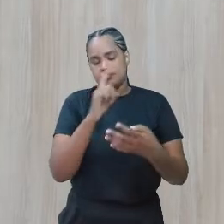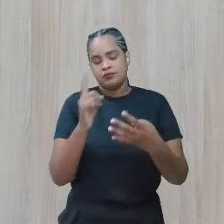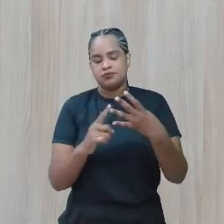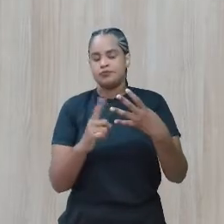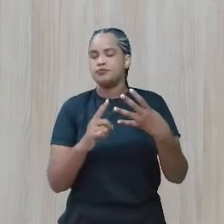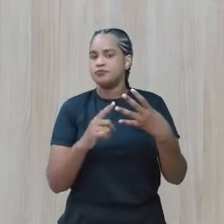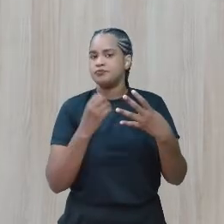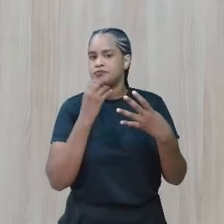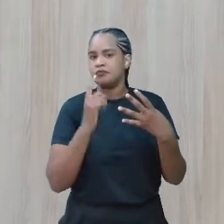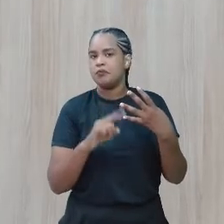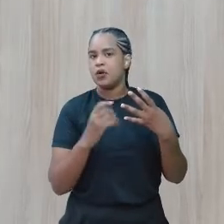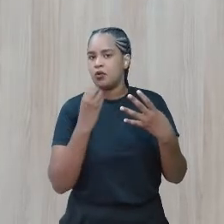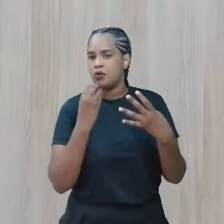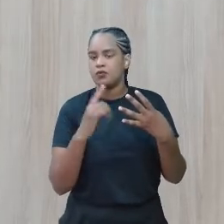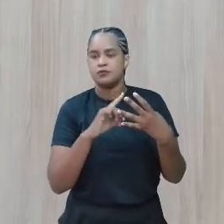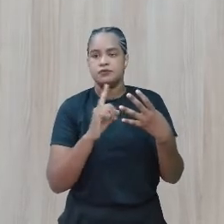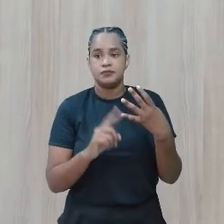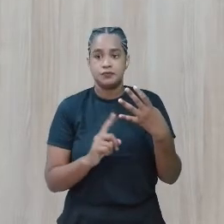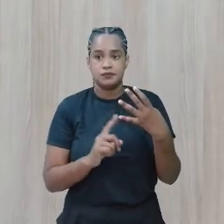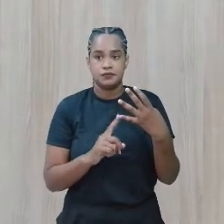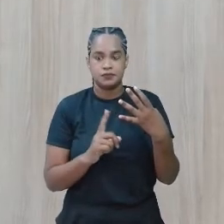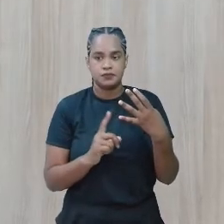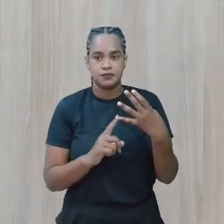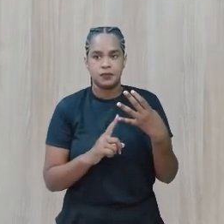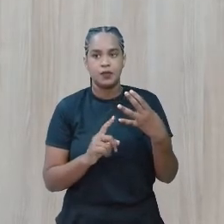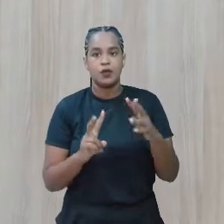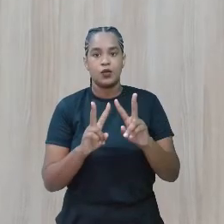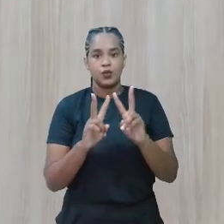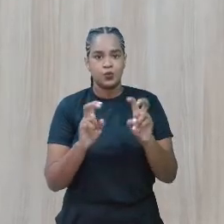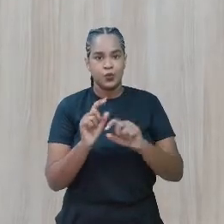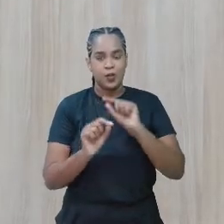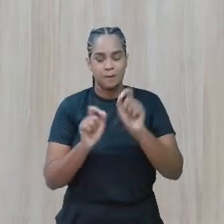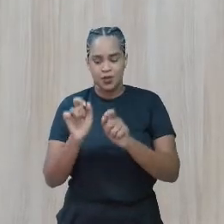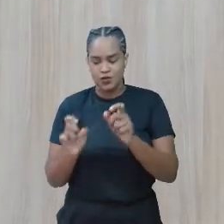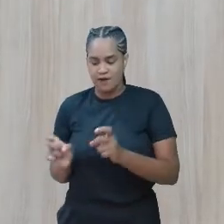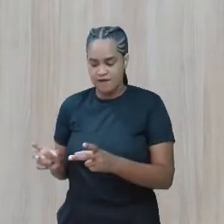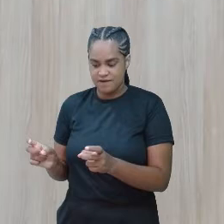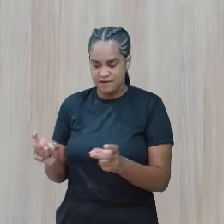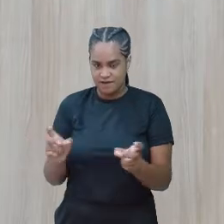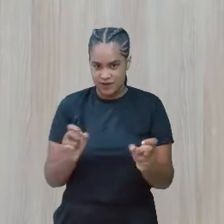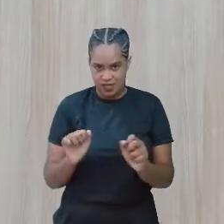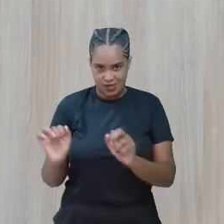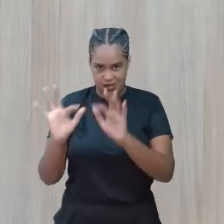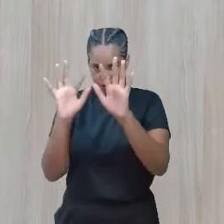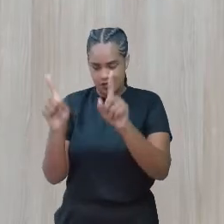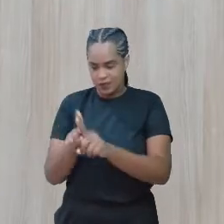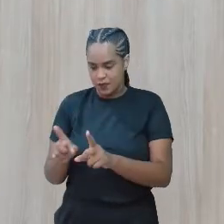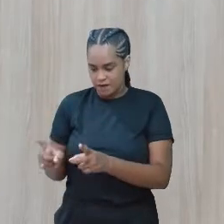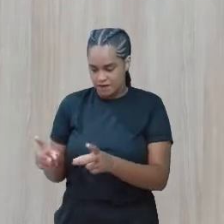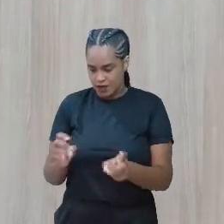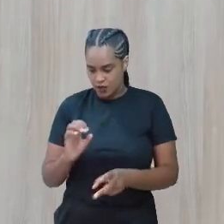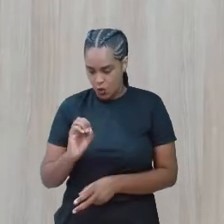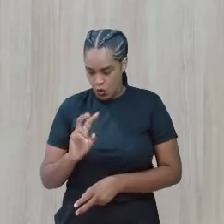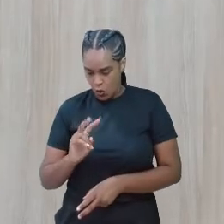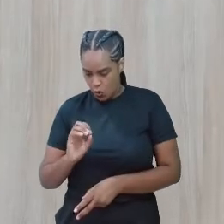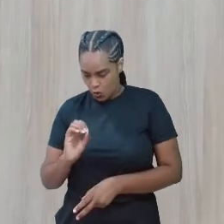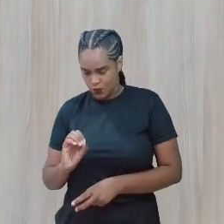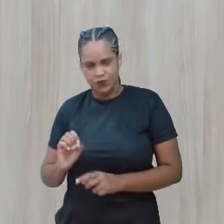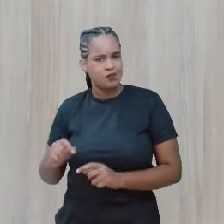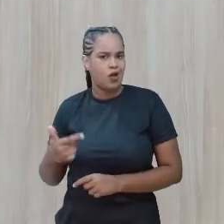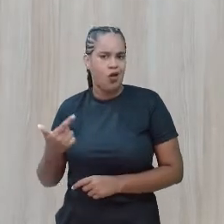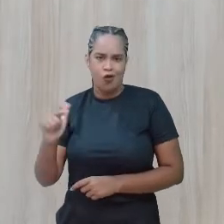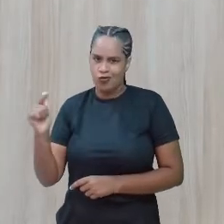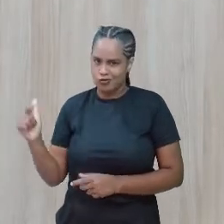para. Agora vamos falar da questão, né? Do vendedor de gás, do vendedor de ovo e de outras coisas mais. Eu vou ter uma reticência para